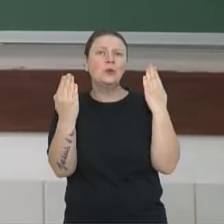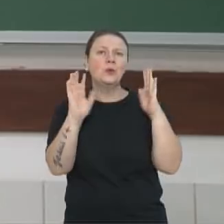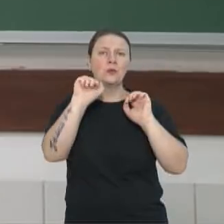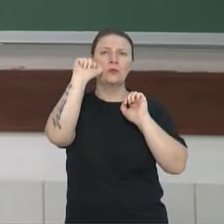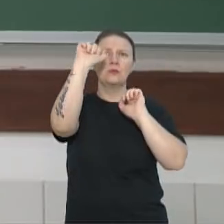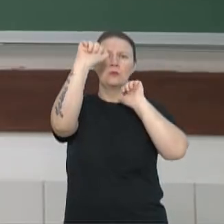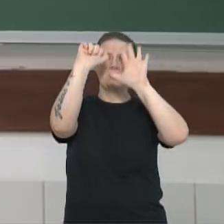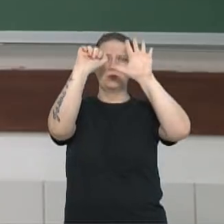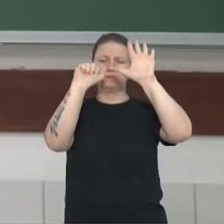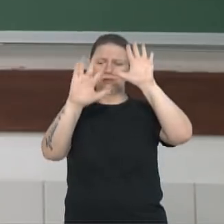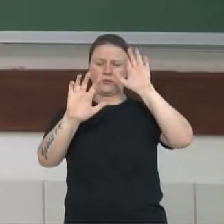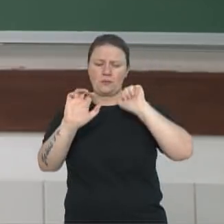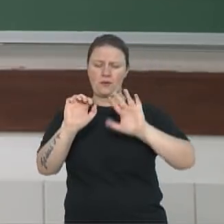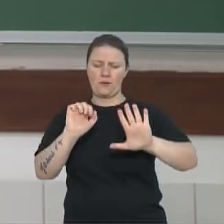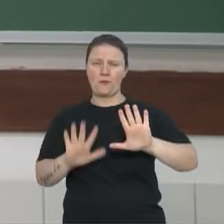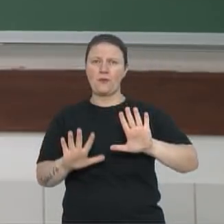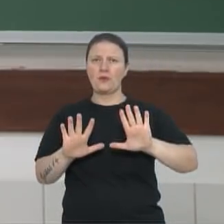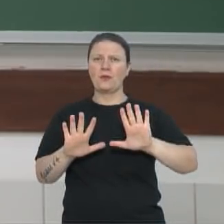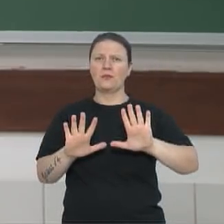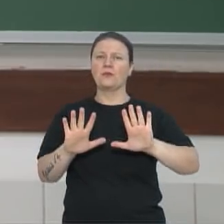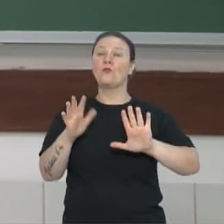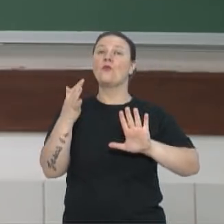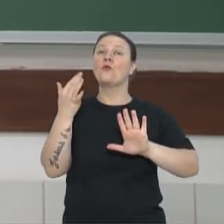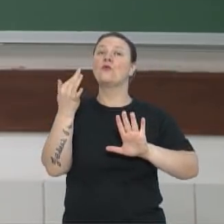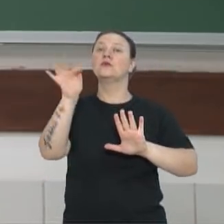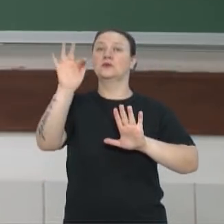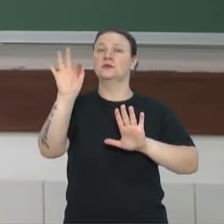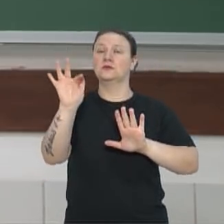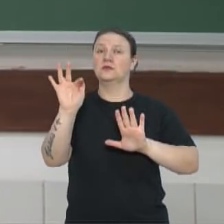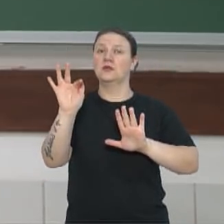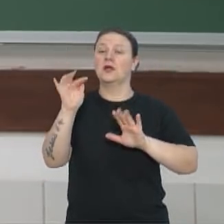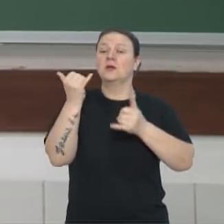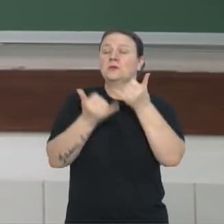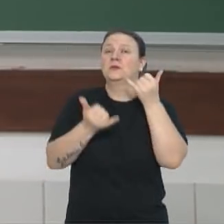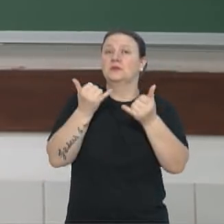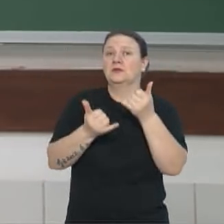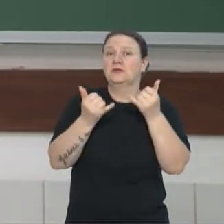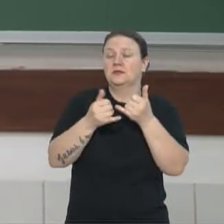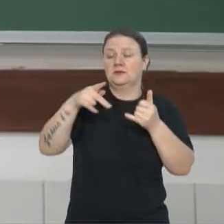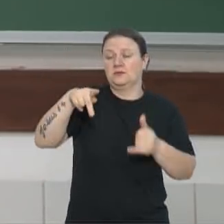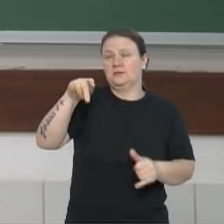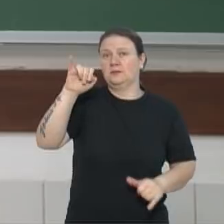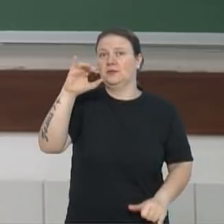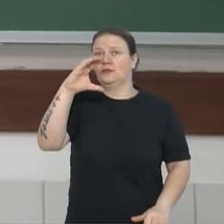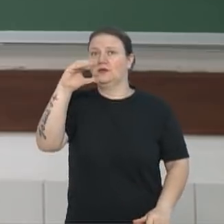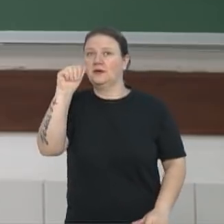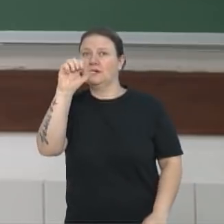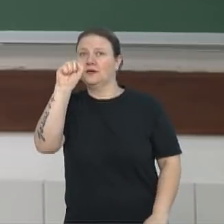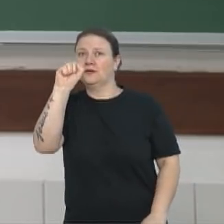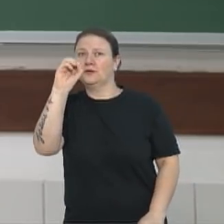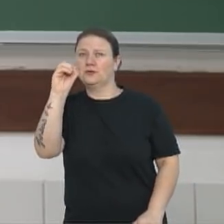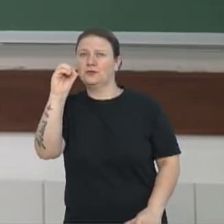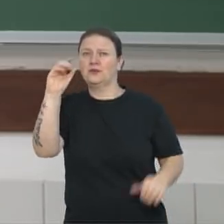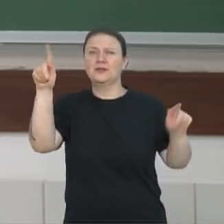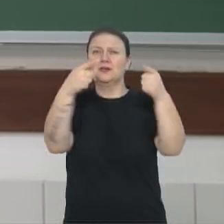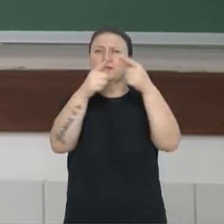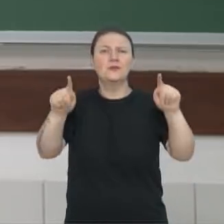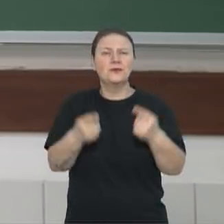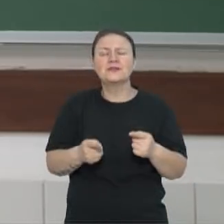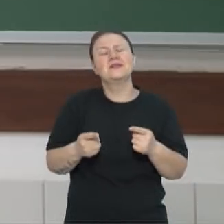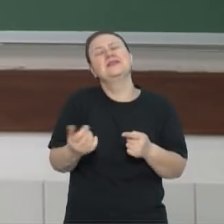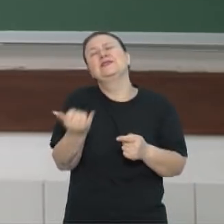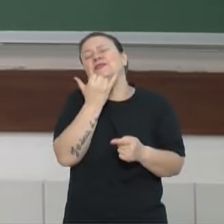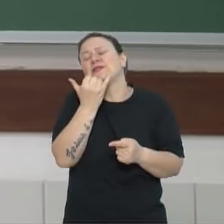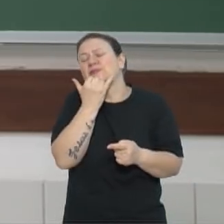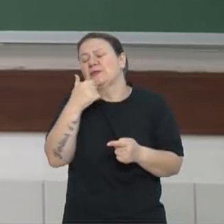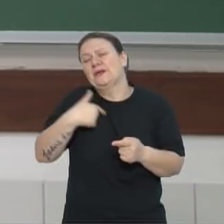mímico francês Marcel Marceau e eu disse que ele é considerado o Pablo Picasso da música. Não, gente,